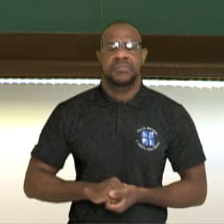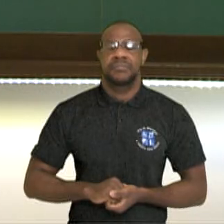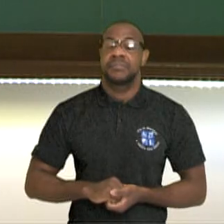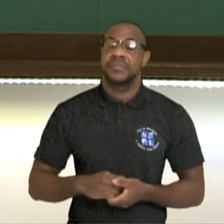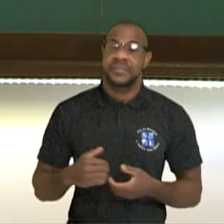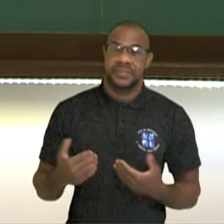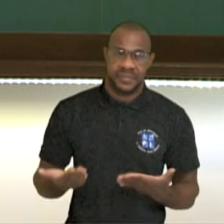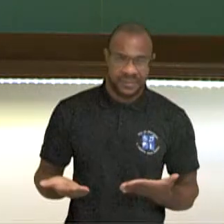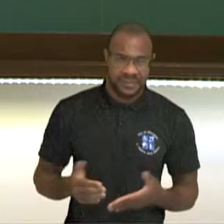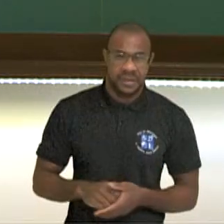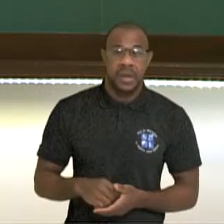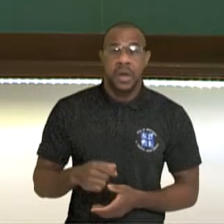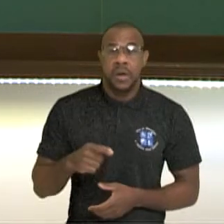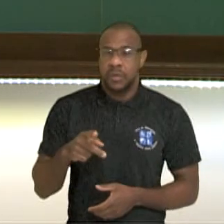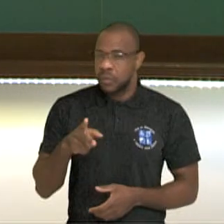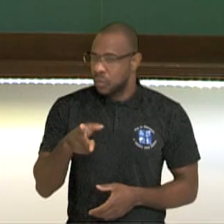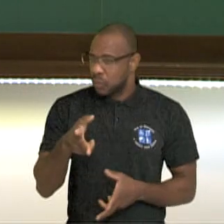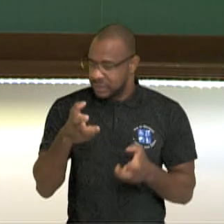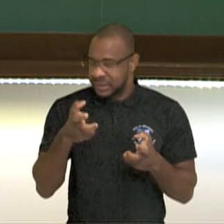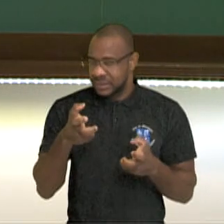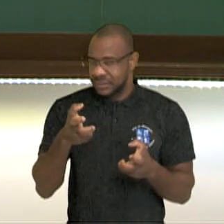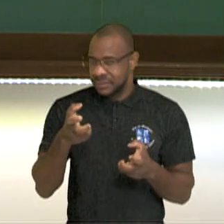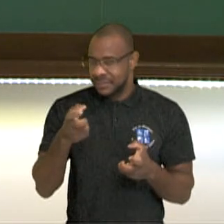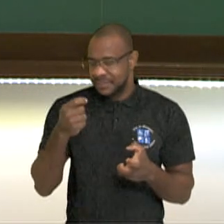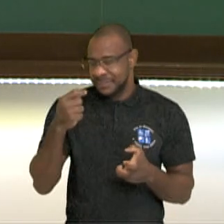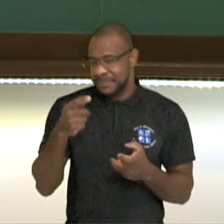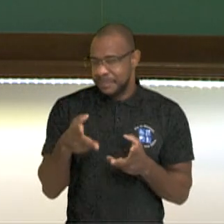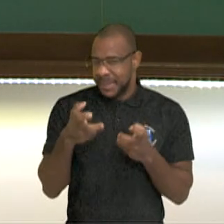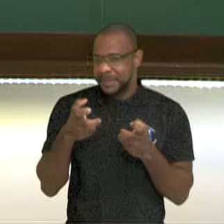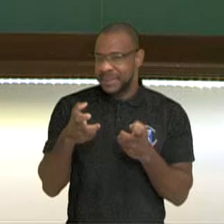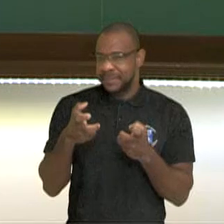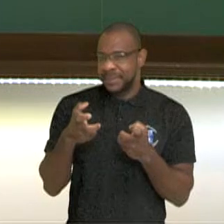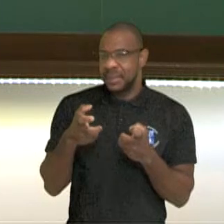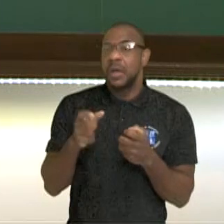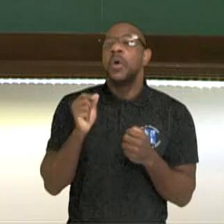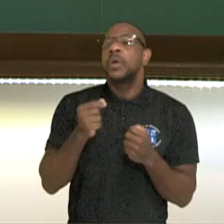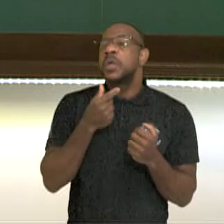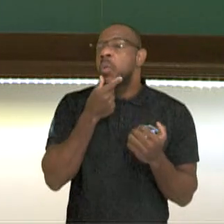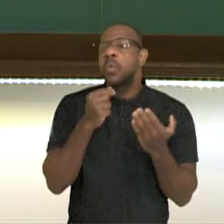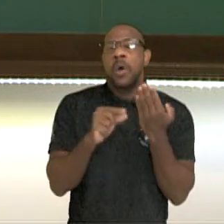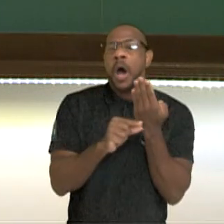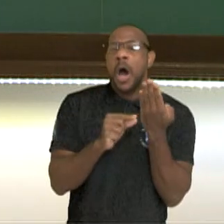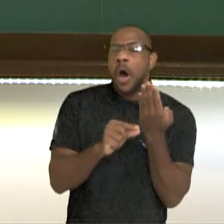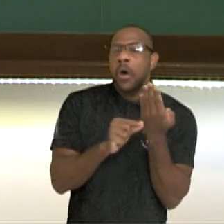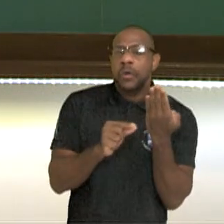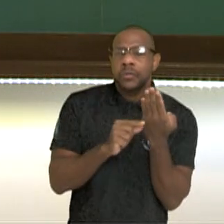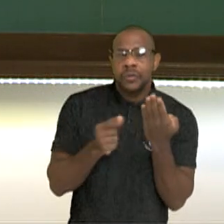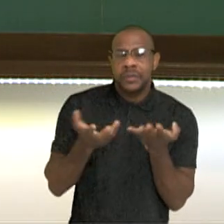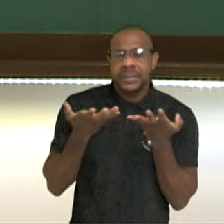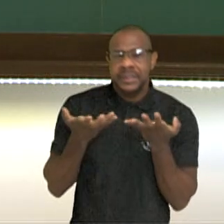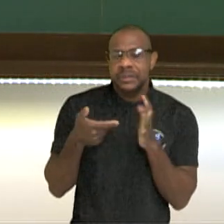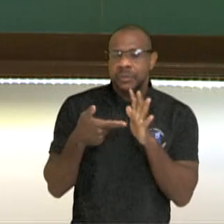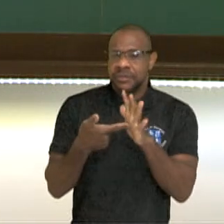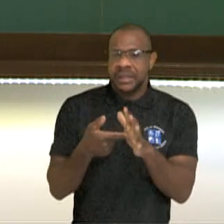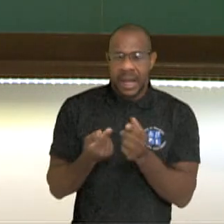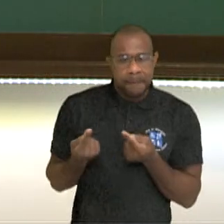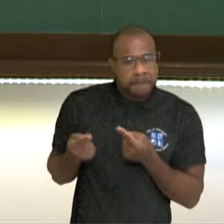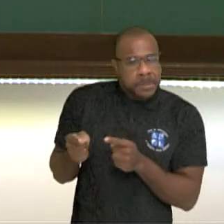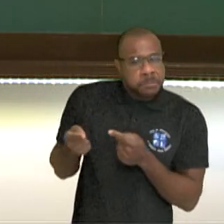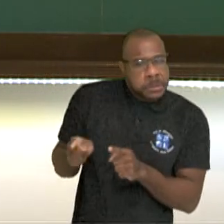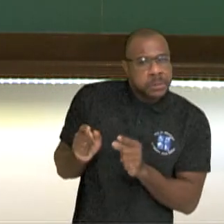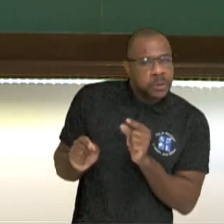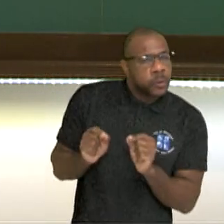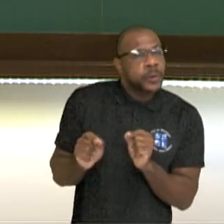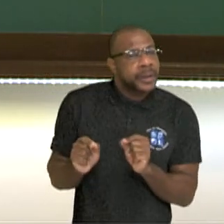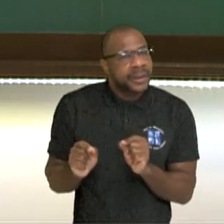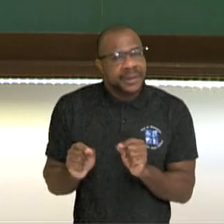Legal, e aí, você conseguiu perceber a crítica a partir daquilo que o professor comentou? Será que ficou mais fácil para que você